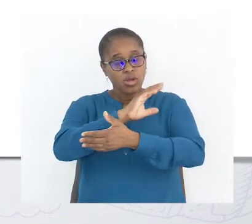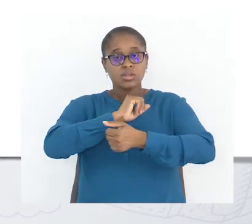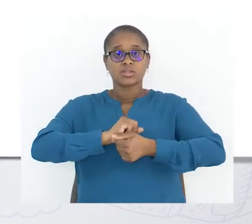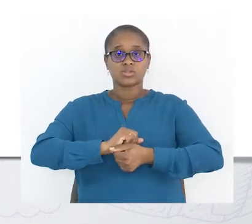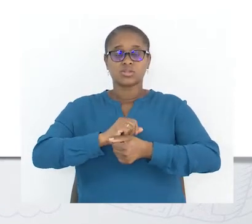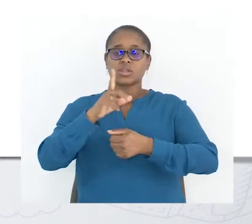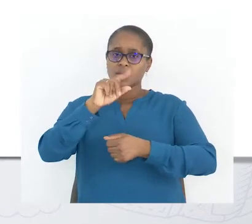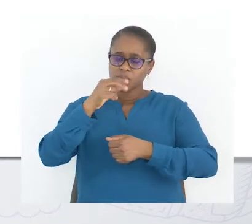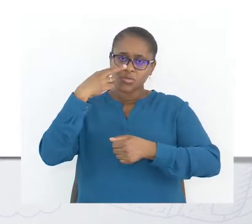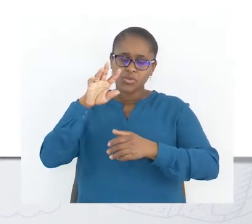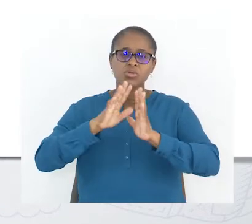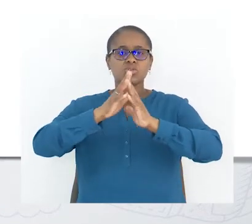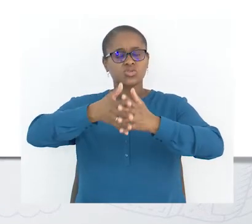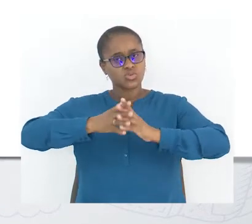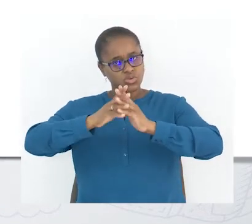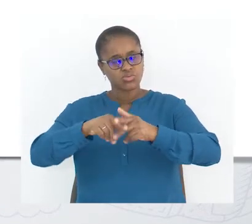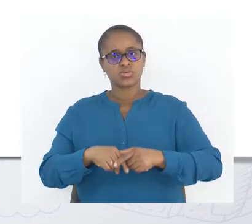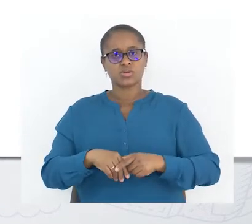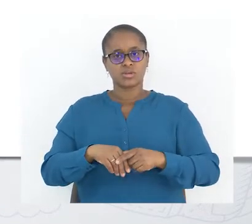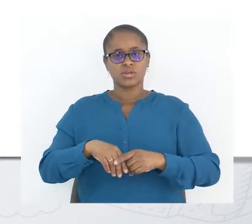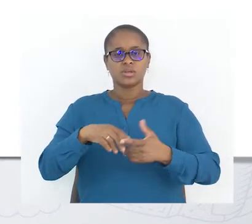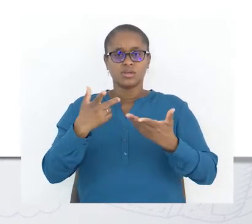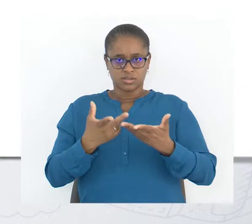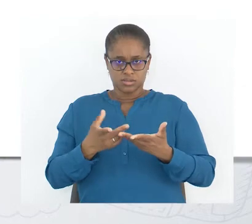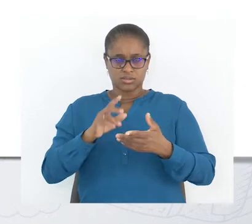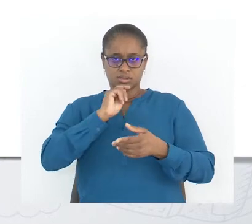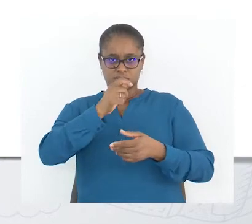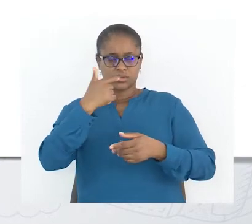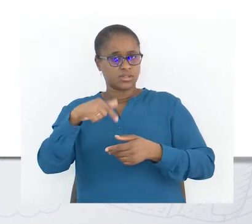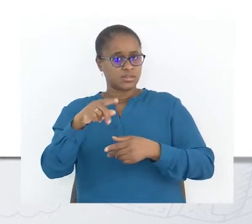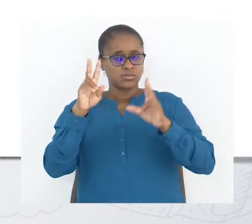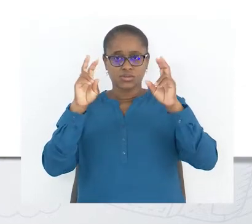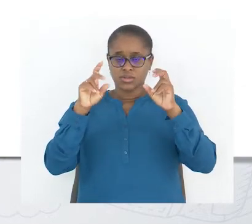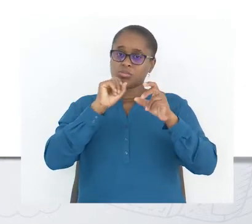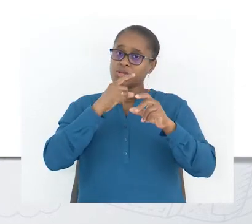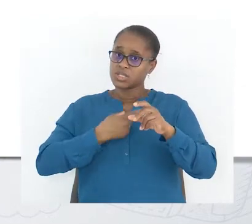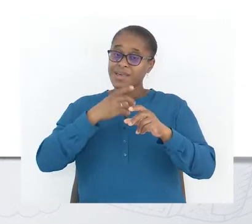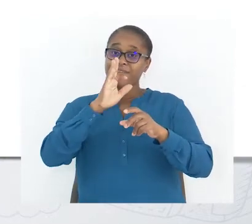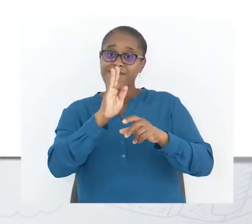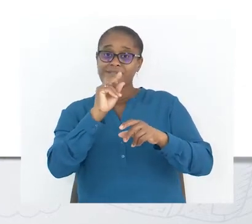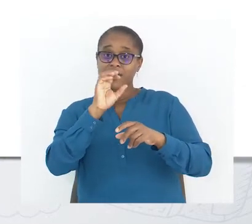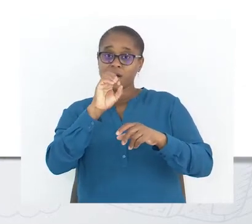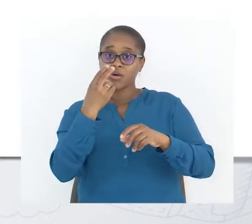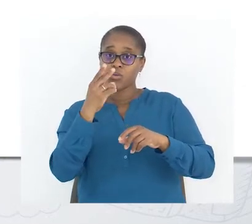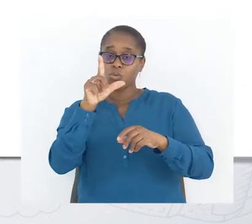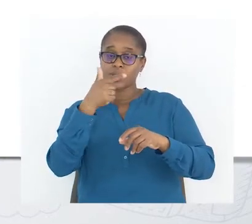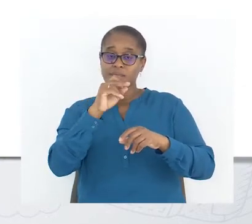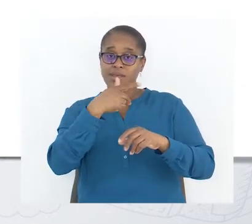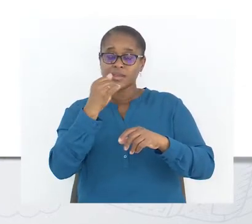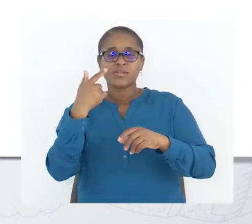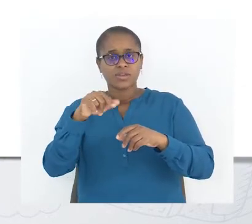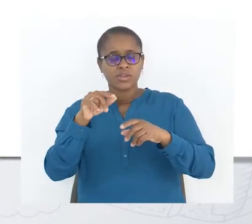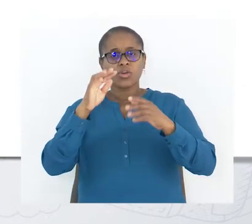Também vimos a estrutura, que a entrevista tem que ter um título, pode ser facultativo, terá que ter uma introdução,